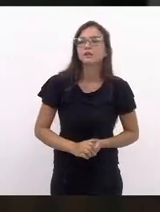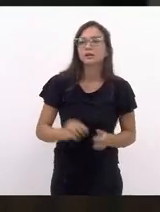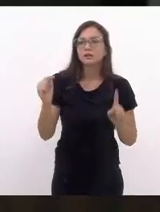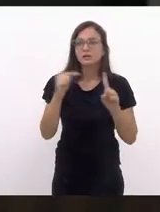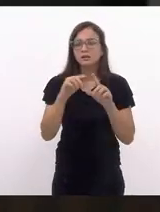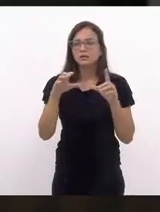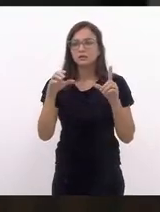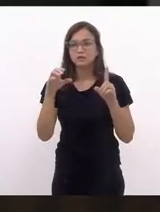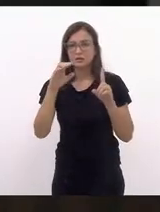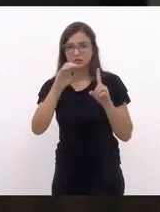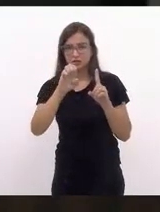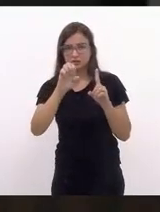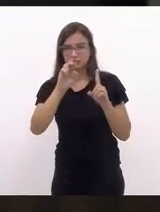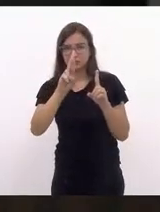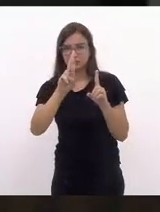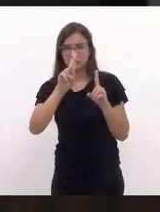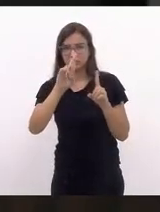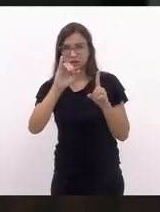Júnior